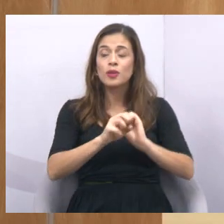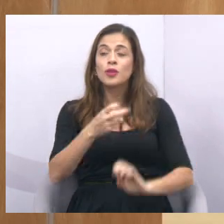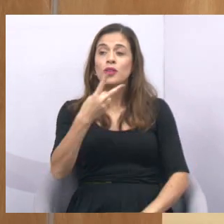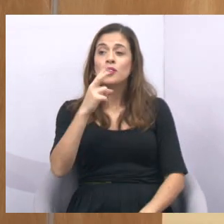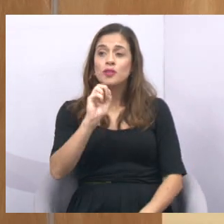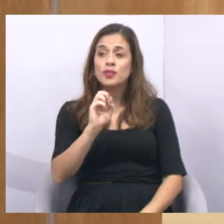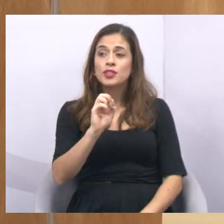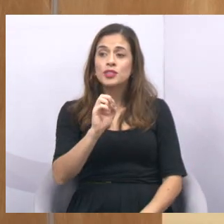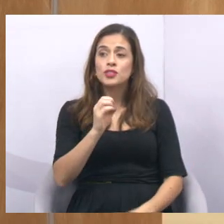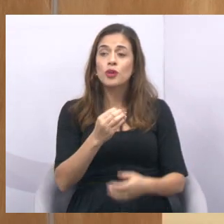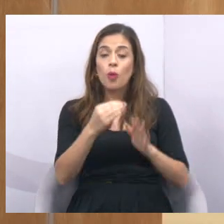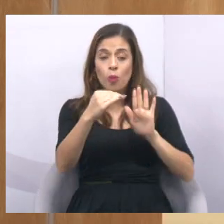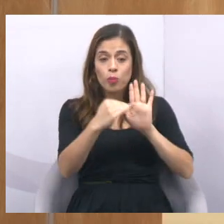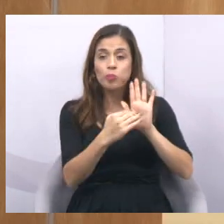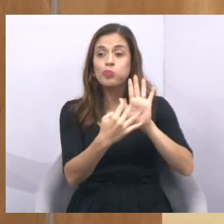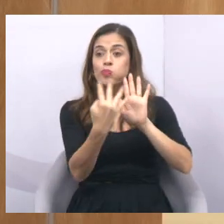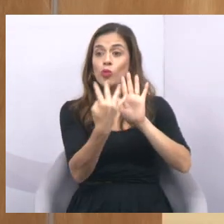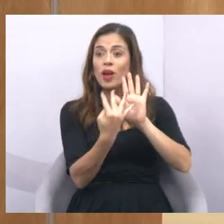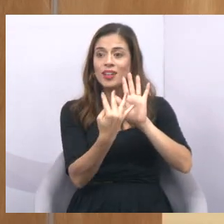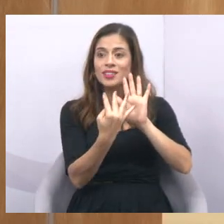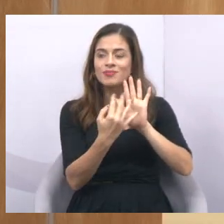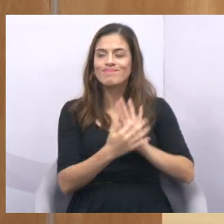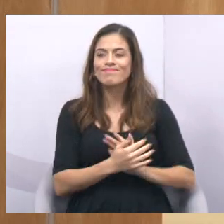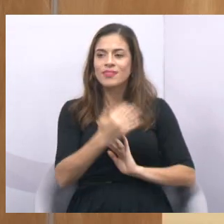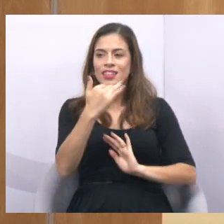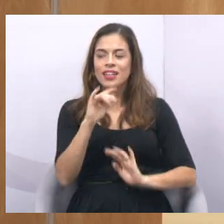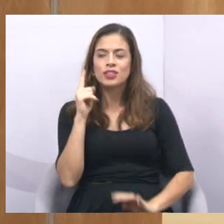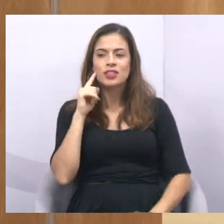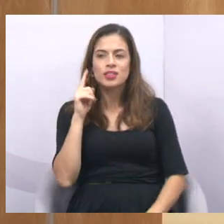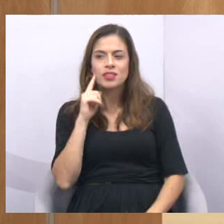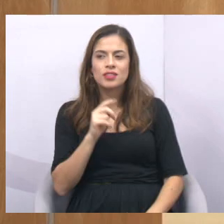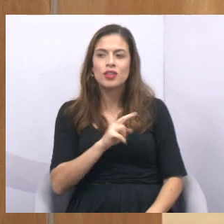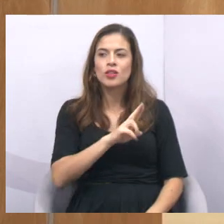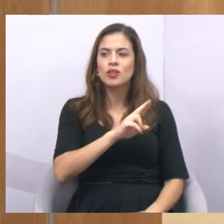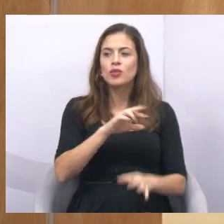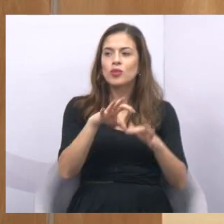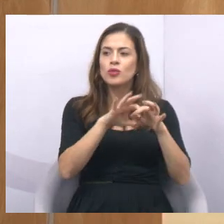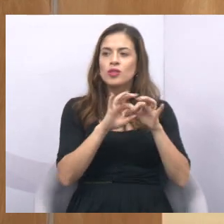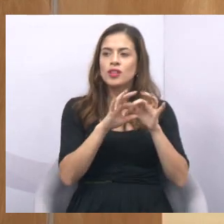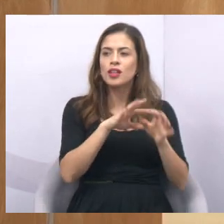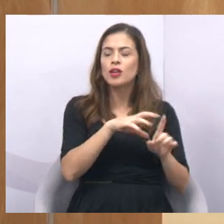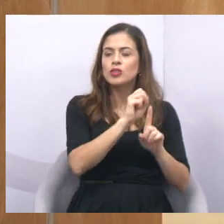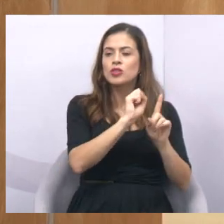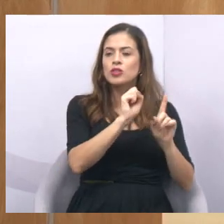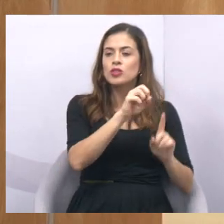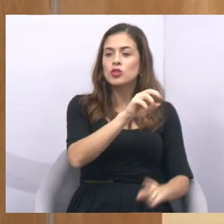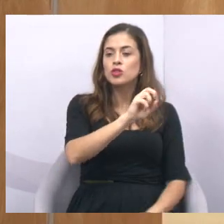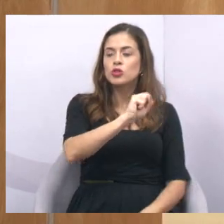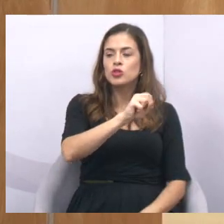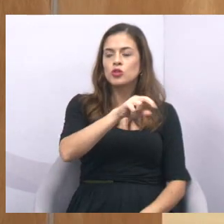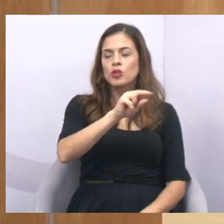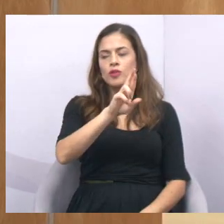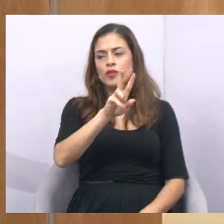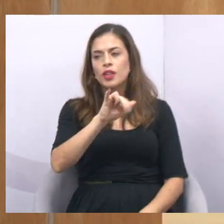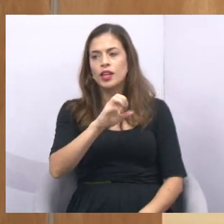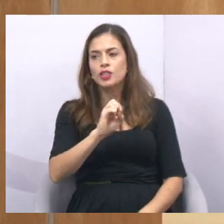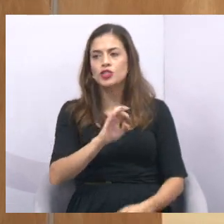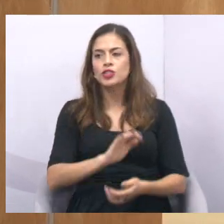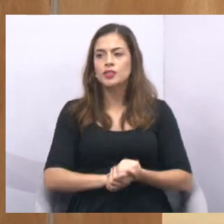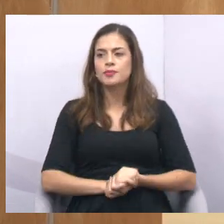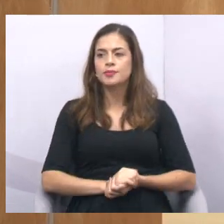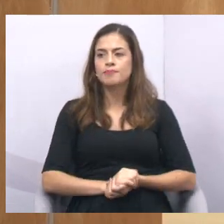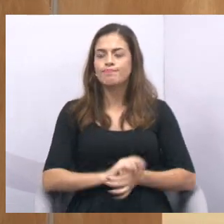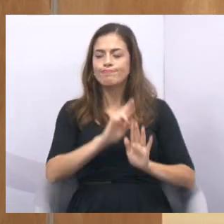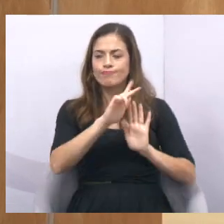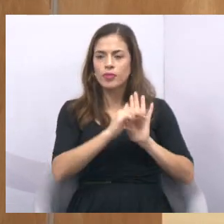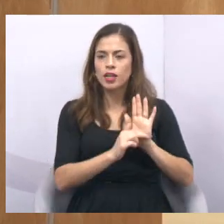apenas dos Estados Unidos, União Soviética e Iugoslávia. Tá? E agora queria cumprimentar